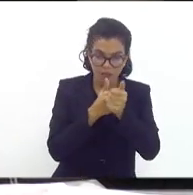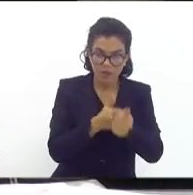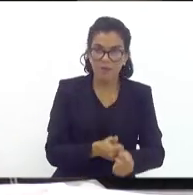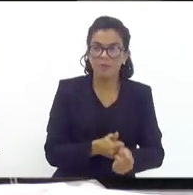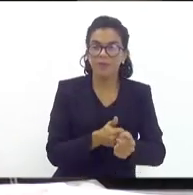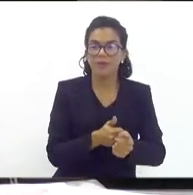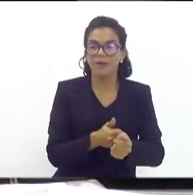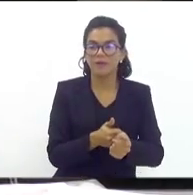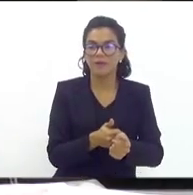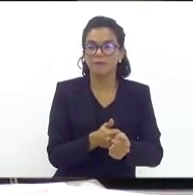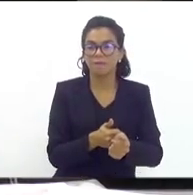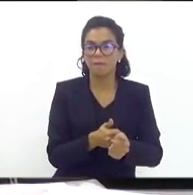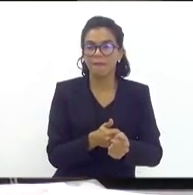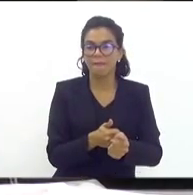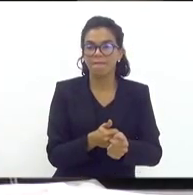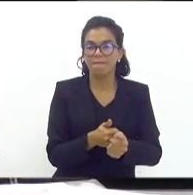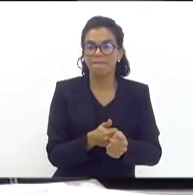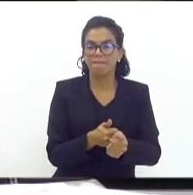e